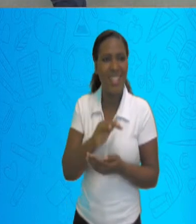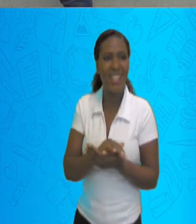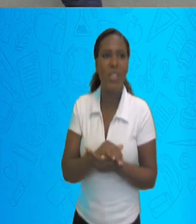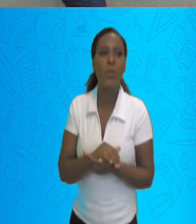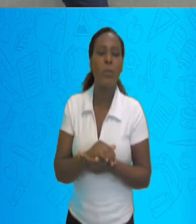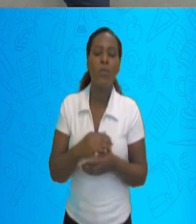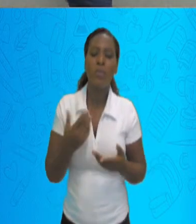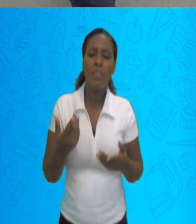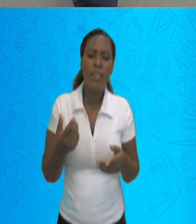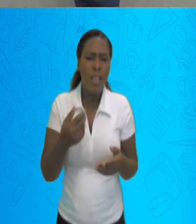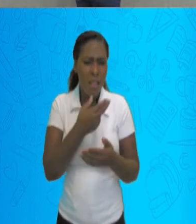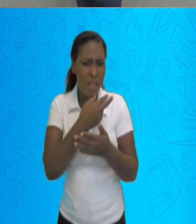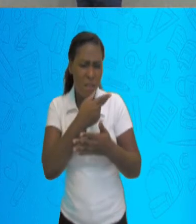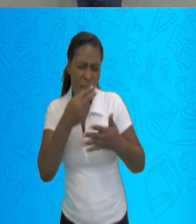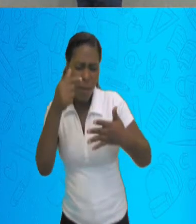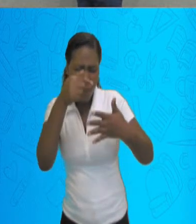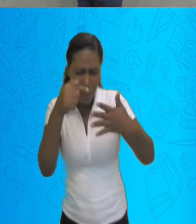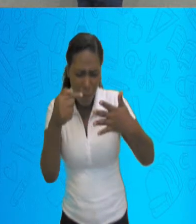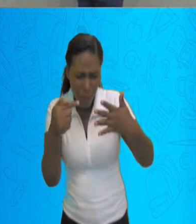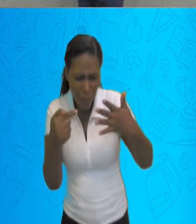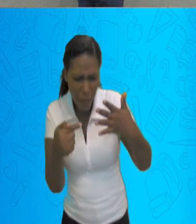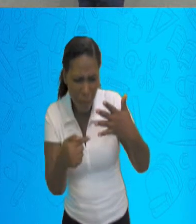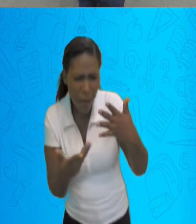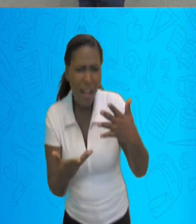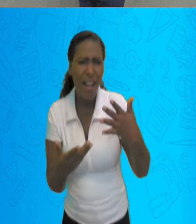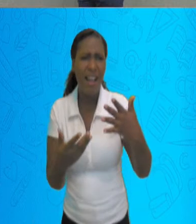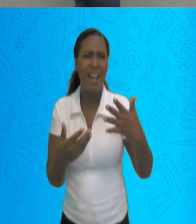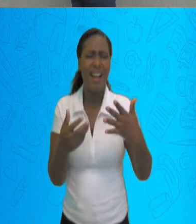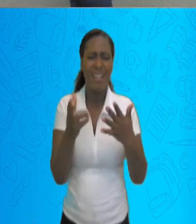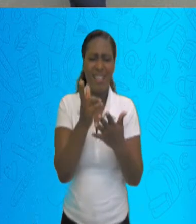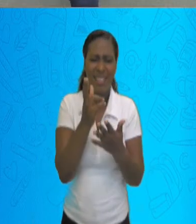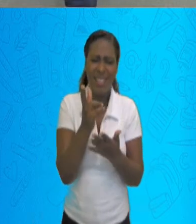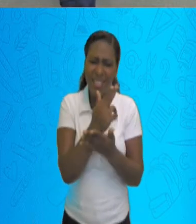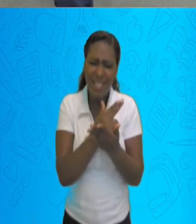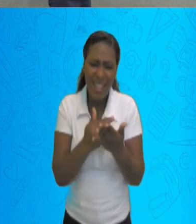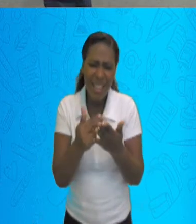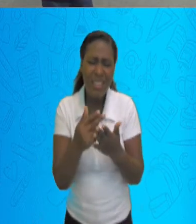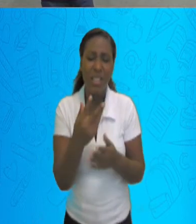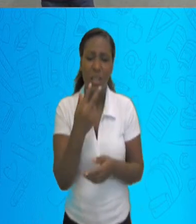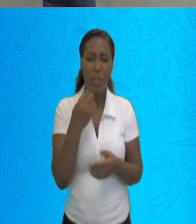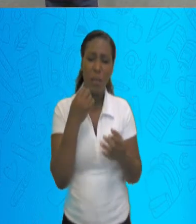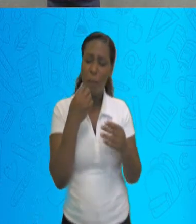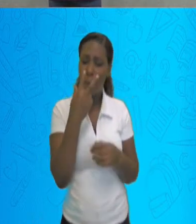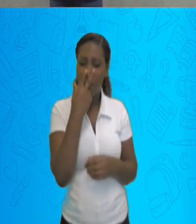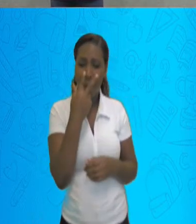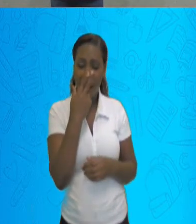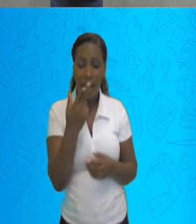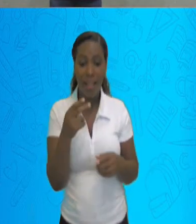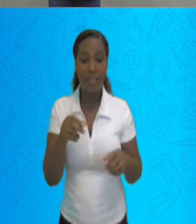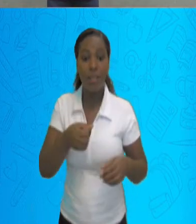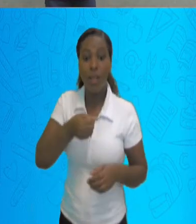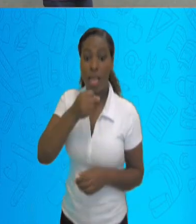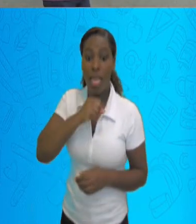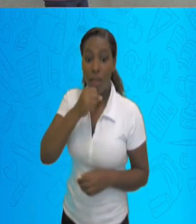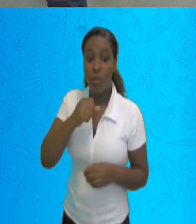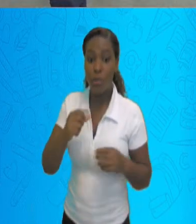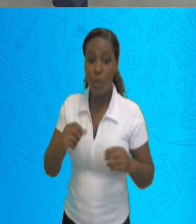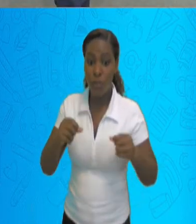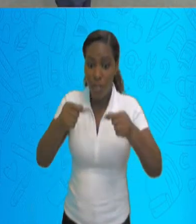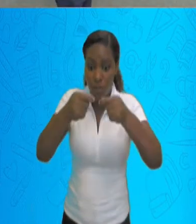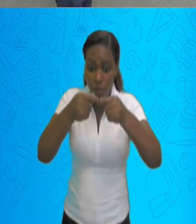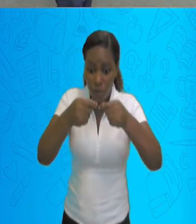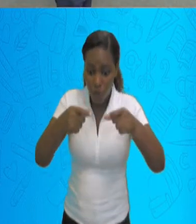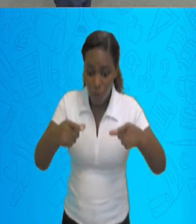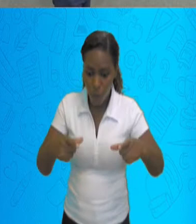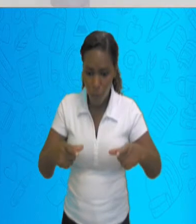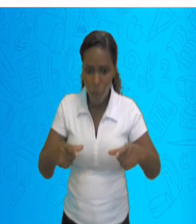aqui também, só para reforçar o cone, na casquinha do sorvete, né, que é um corpo sólido que